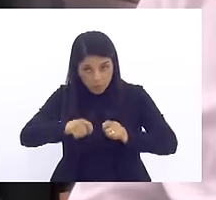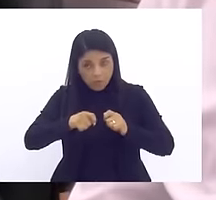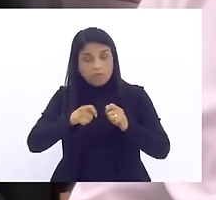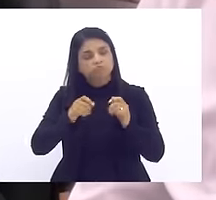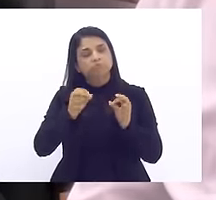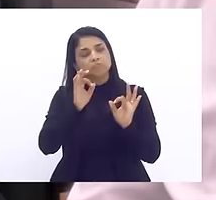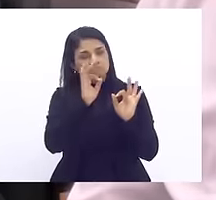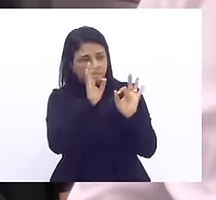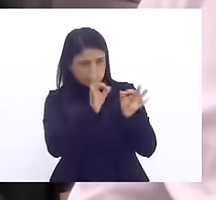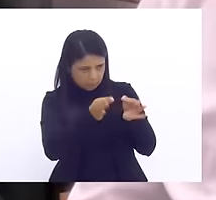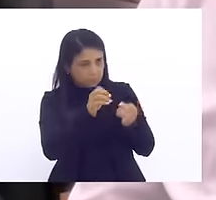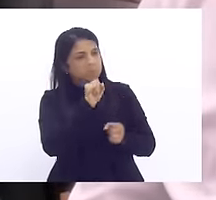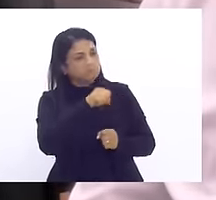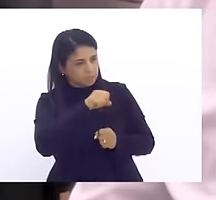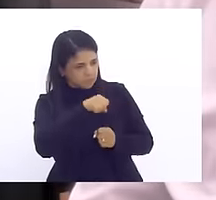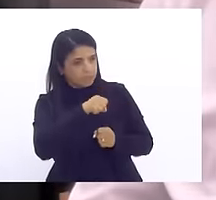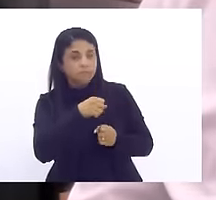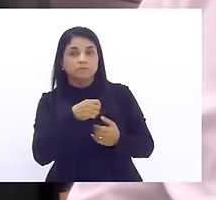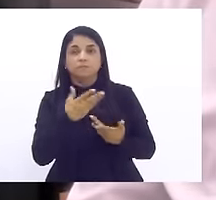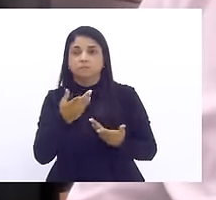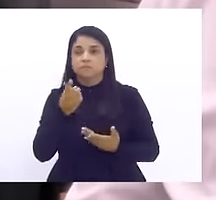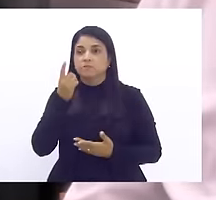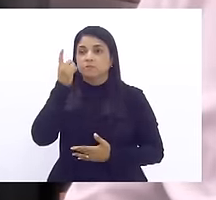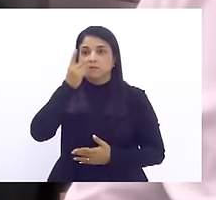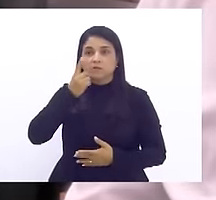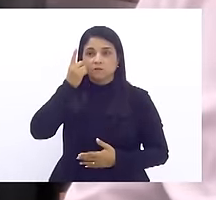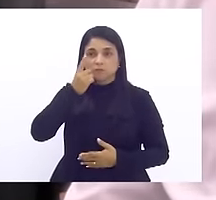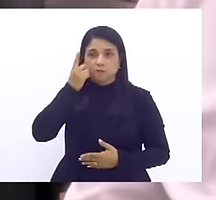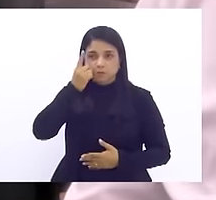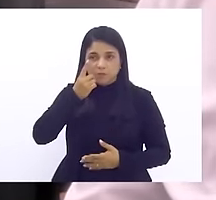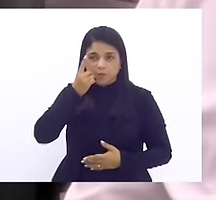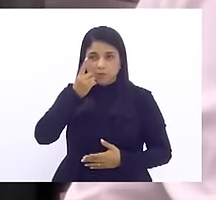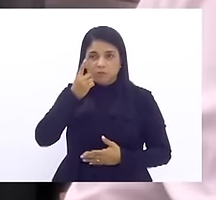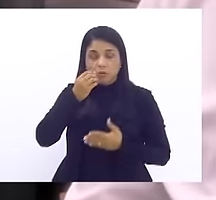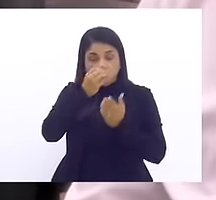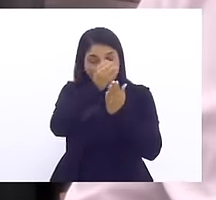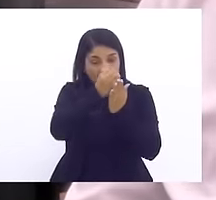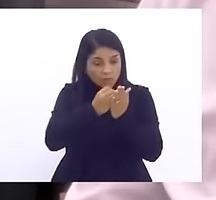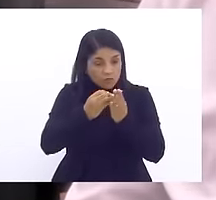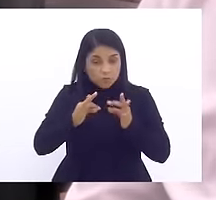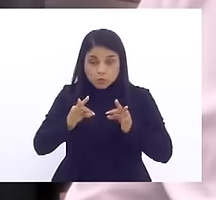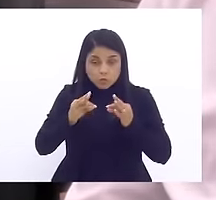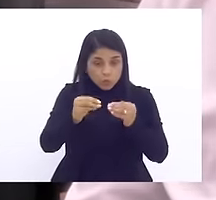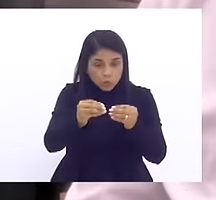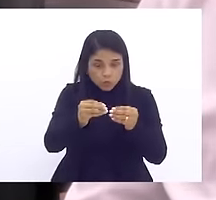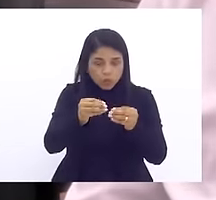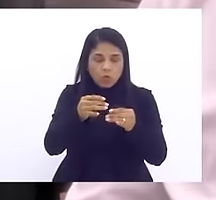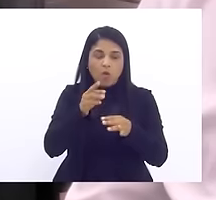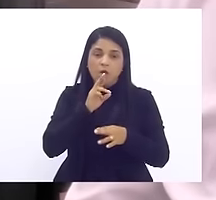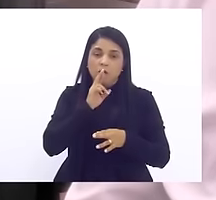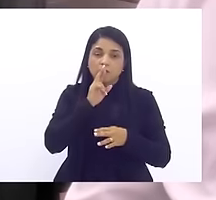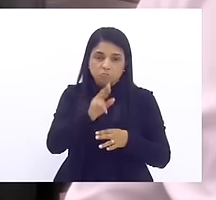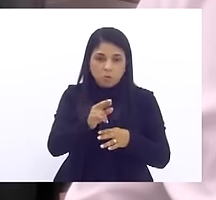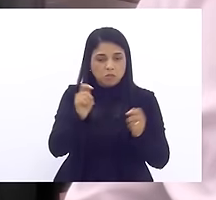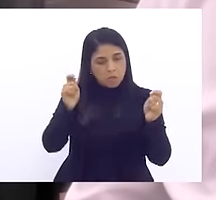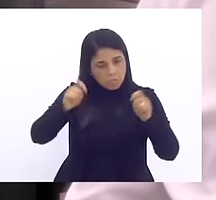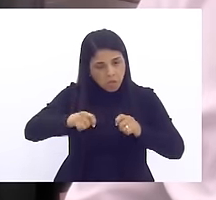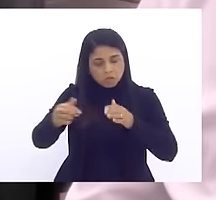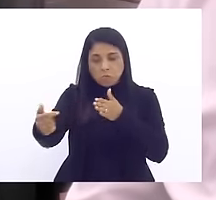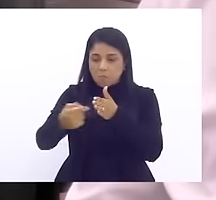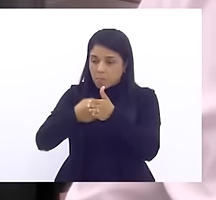na verdade os deputados é nós podemos pôr mandar por Ofício absolutamente todas as respostas que Os